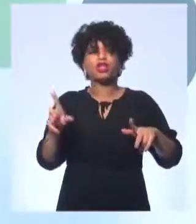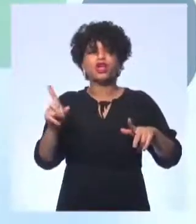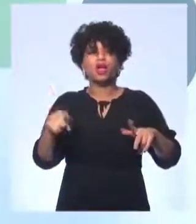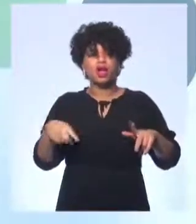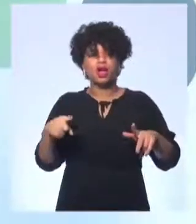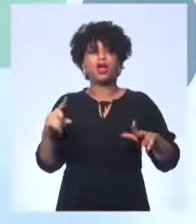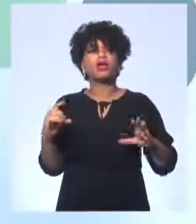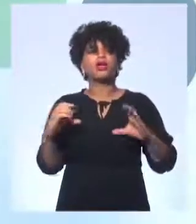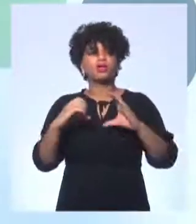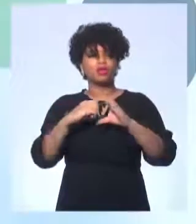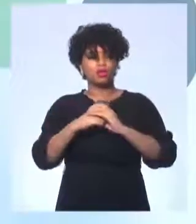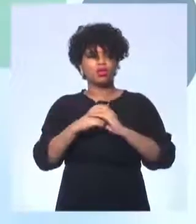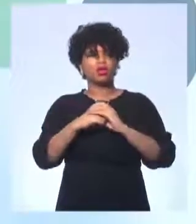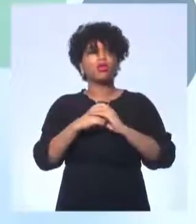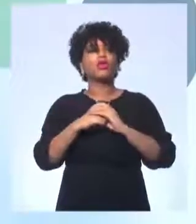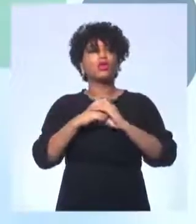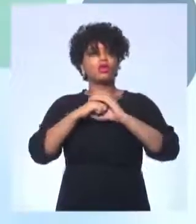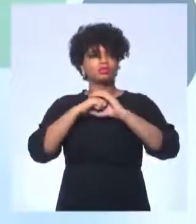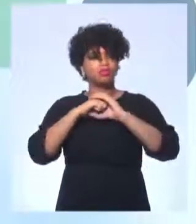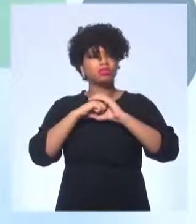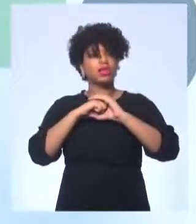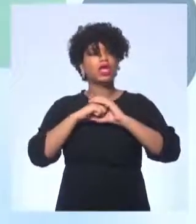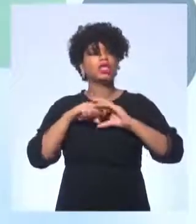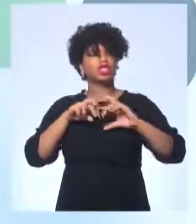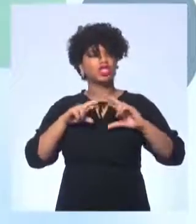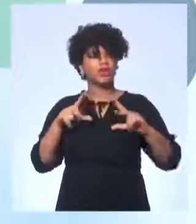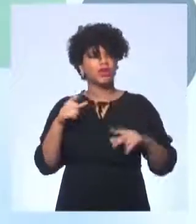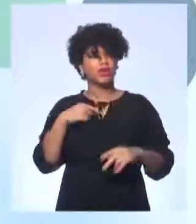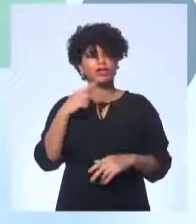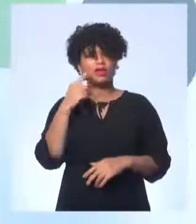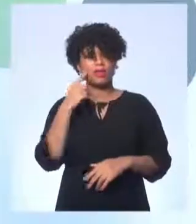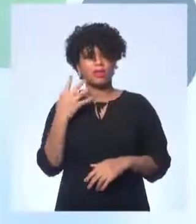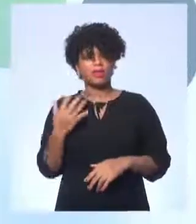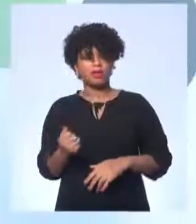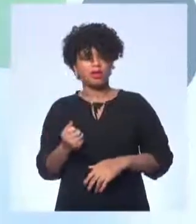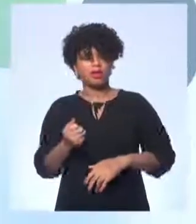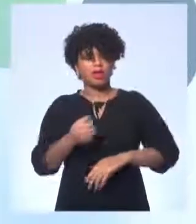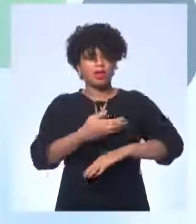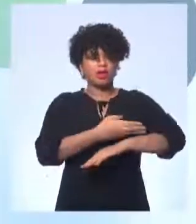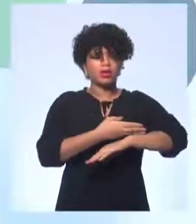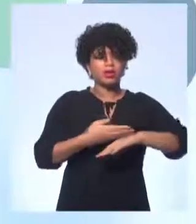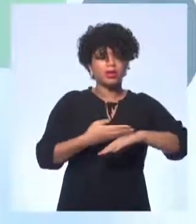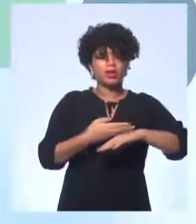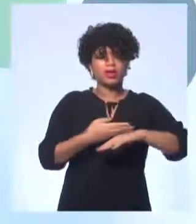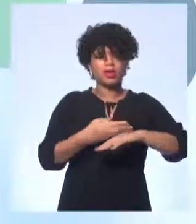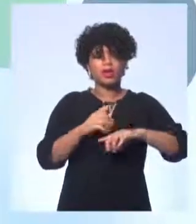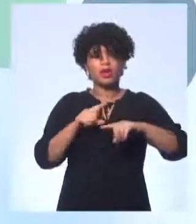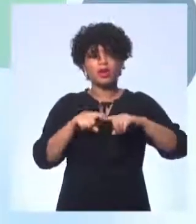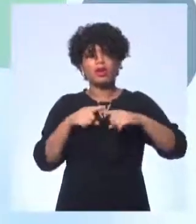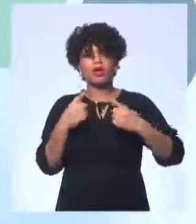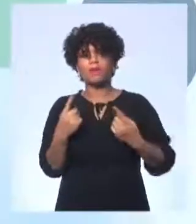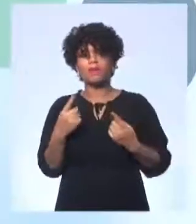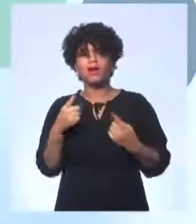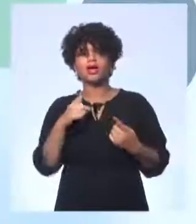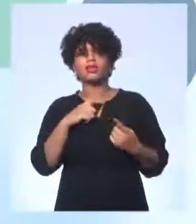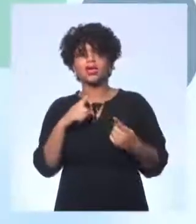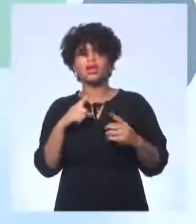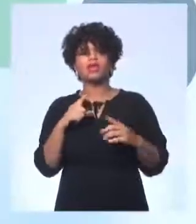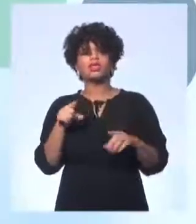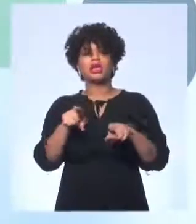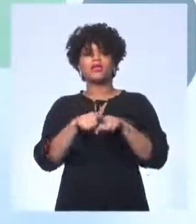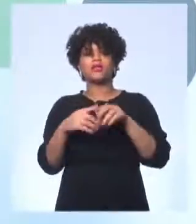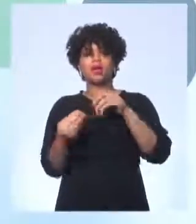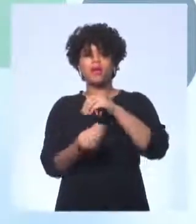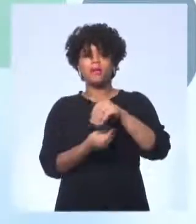antagônicos. Então, o yin e o yang, né, o branco, mas que nesse yin está contido o yang